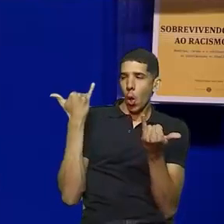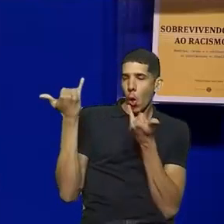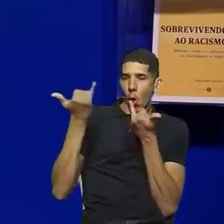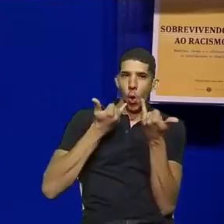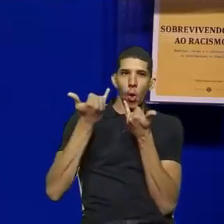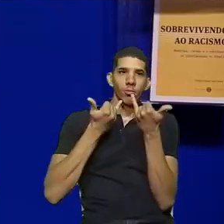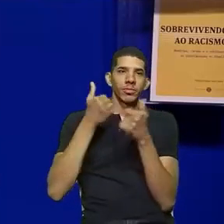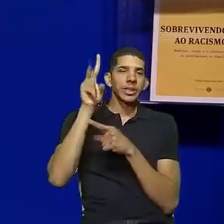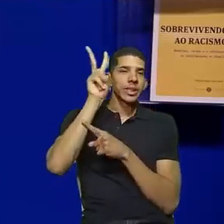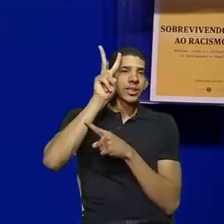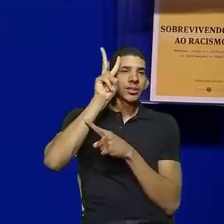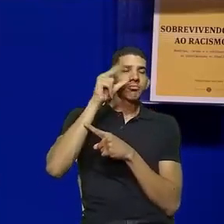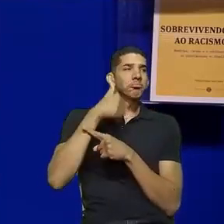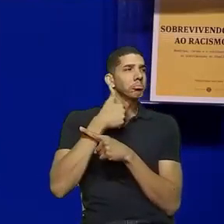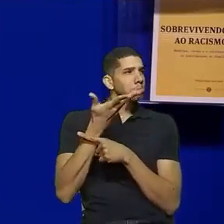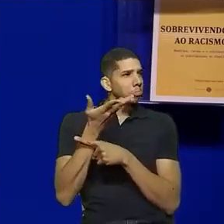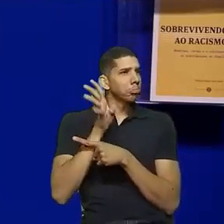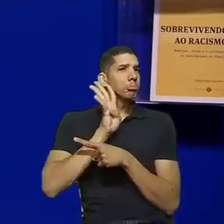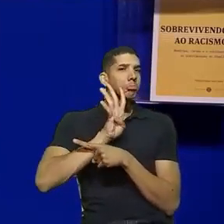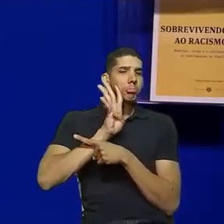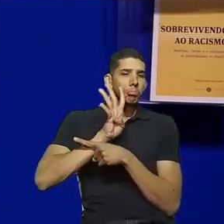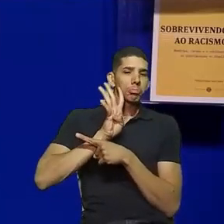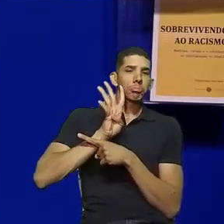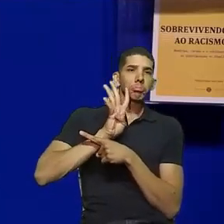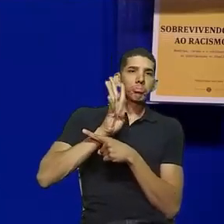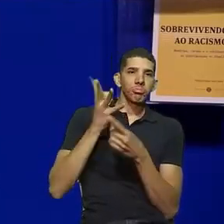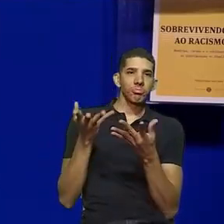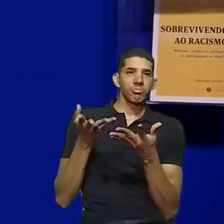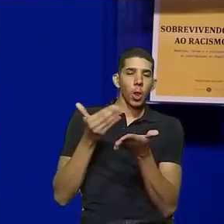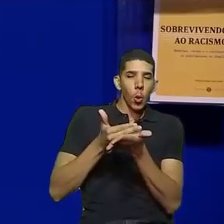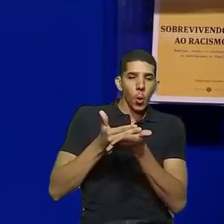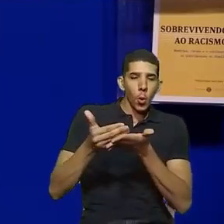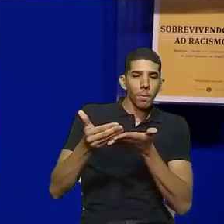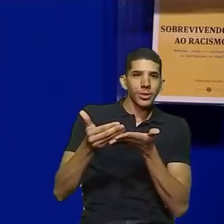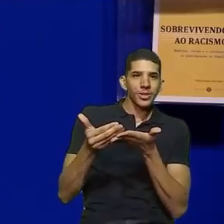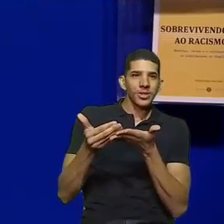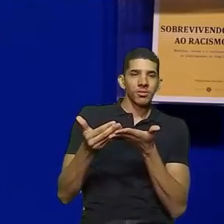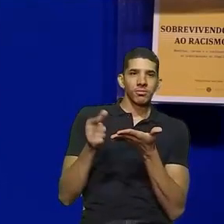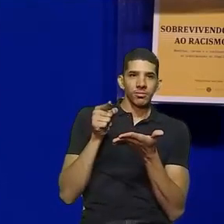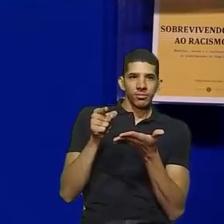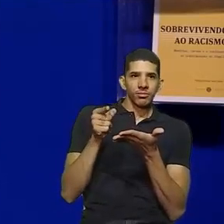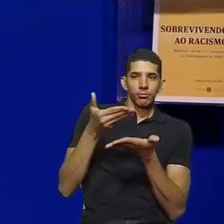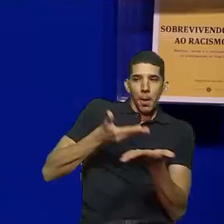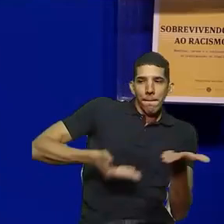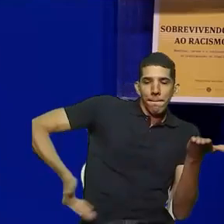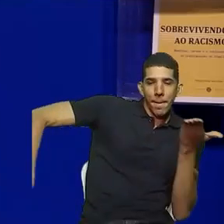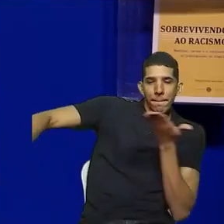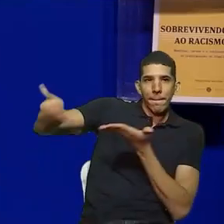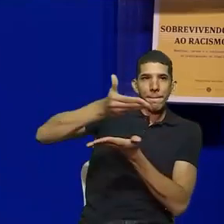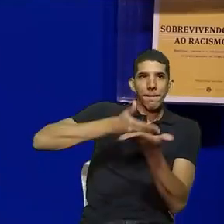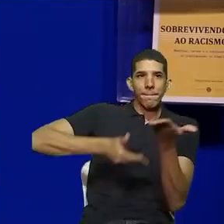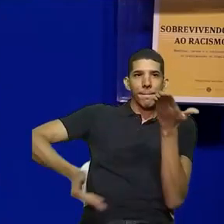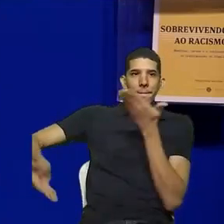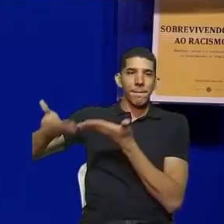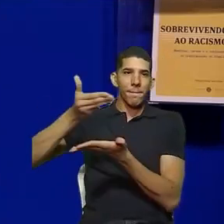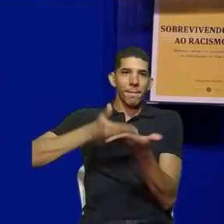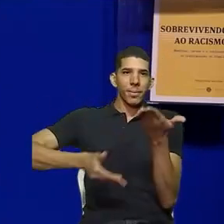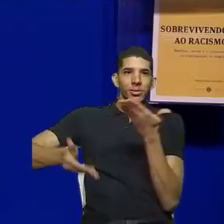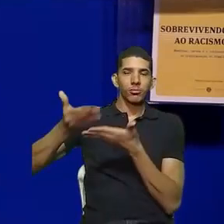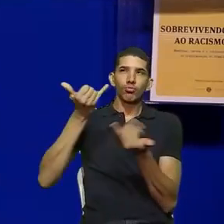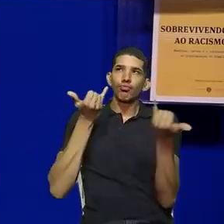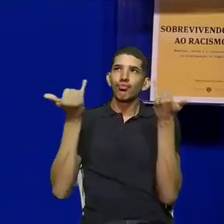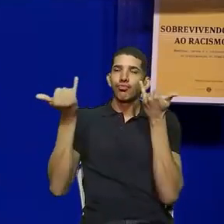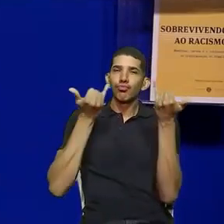Interessante porque a roda começou não com a Conceição falando, mas ela compartilhando, né, ali, pedindo para que as